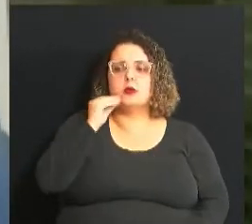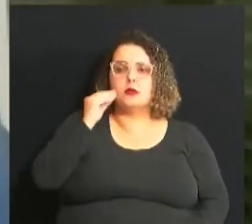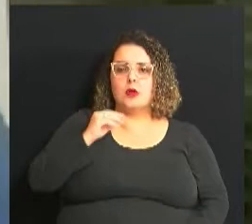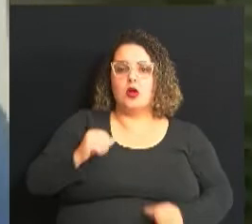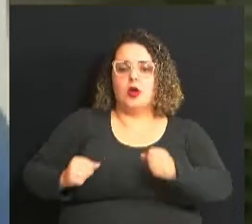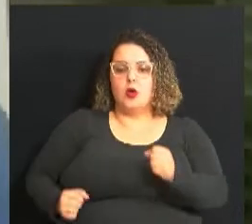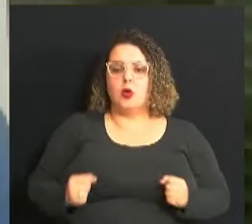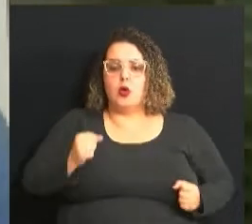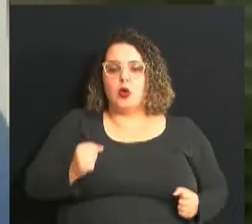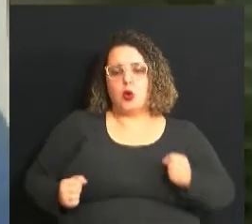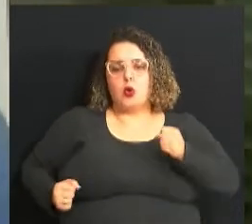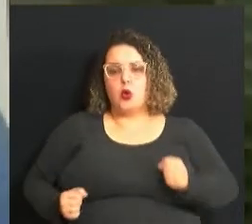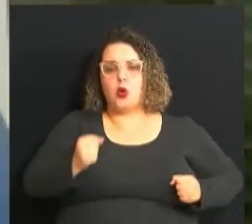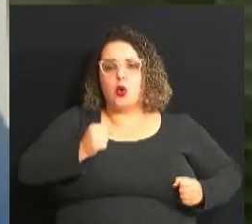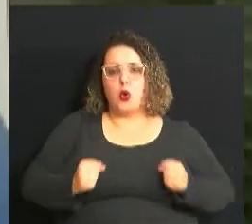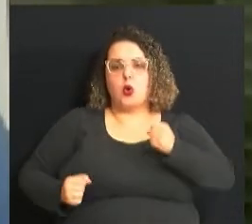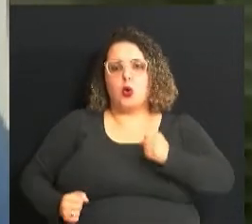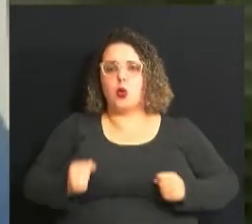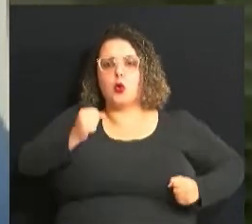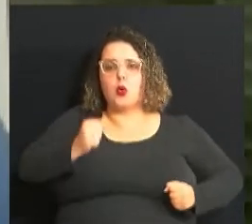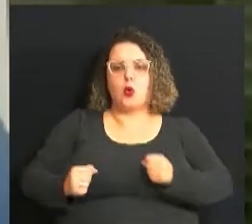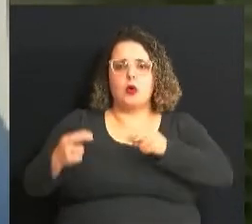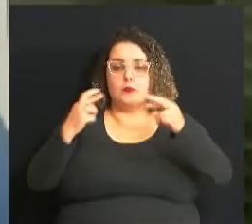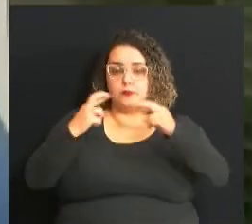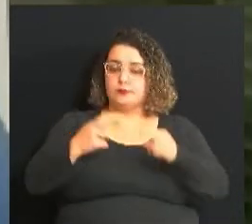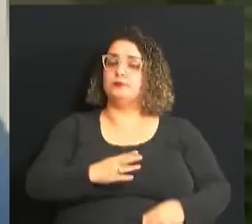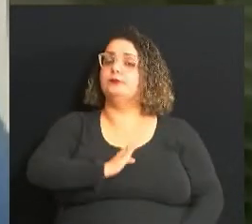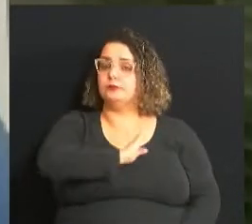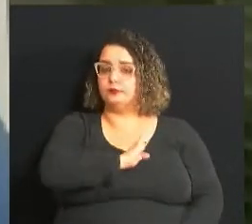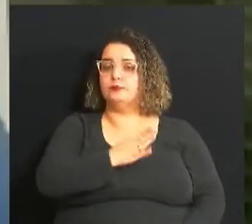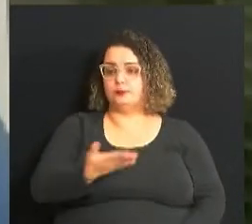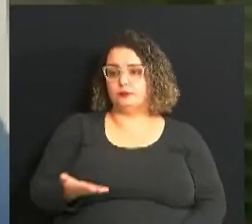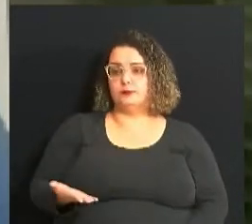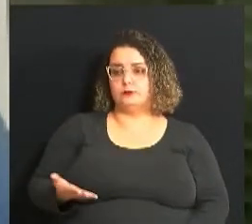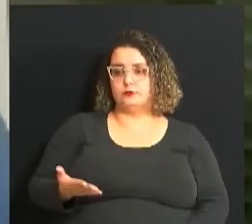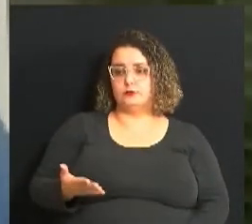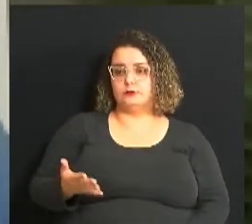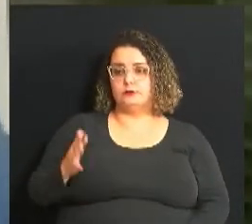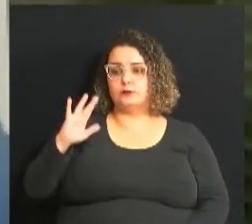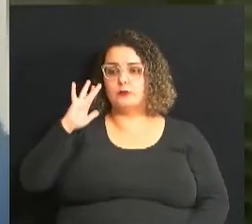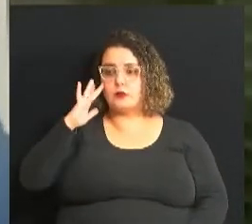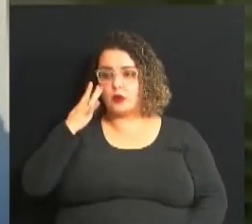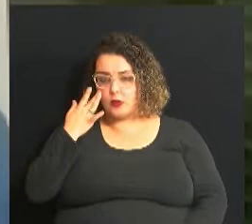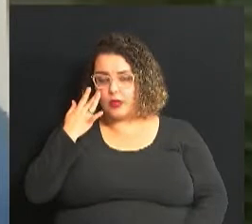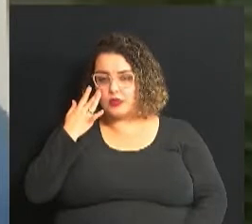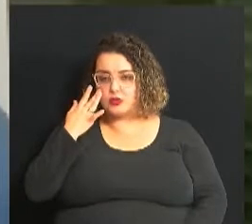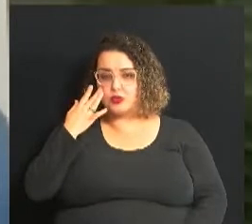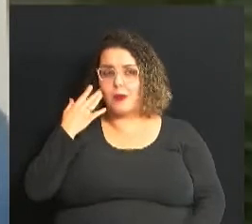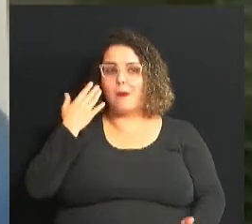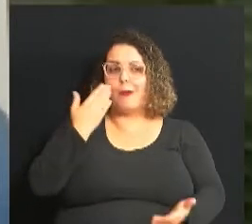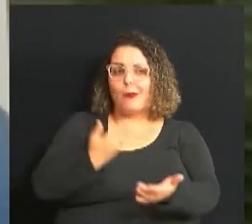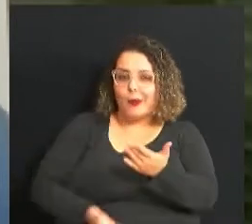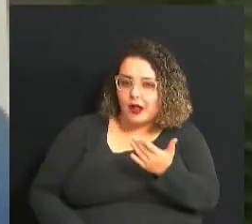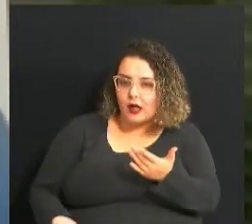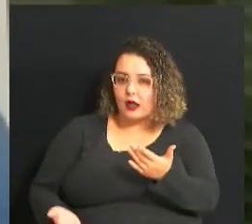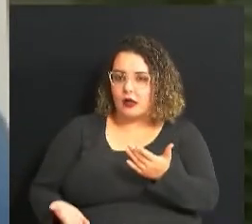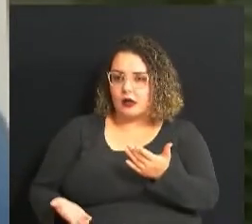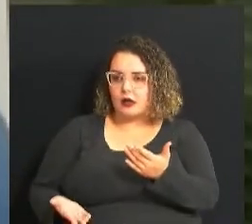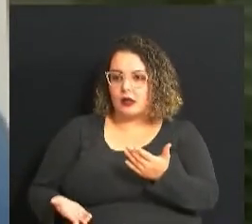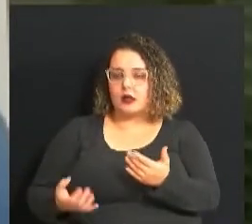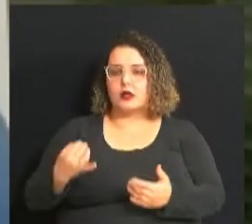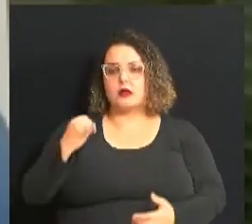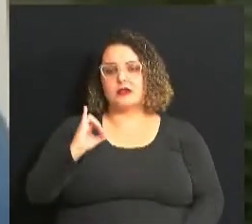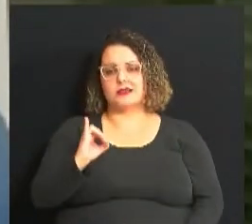Então, eu acho que é um desperdício se o homem